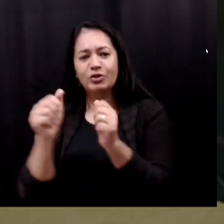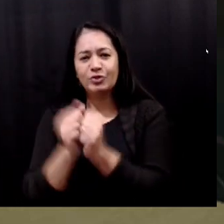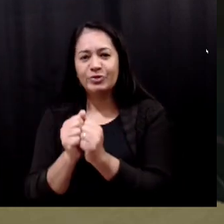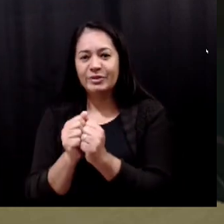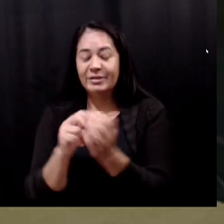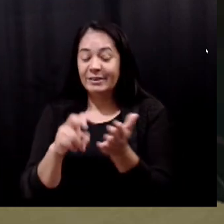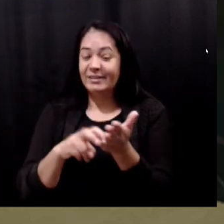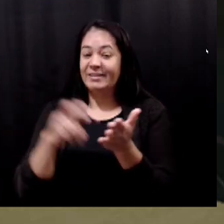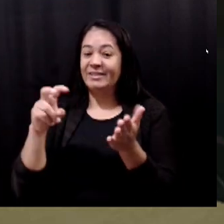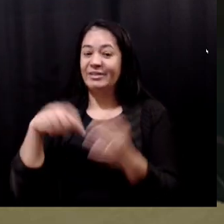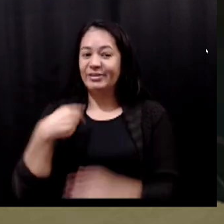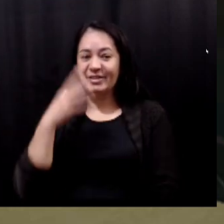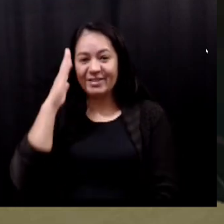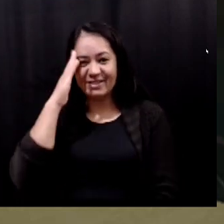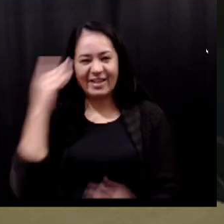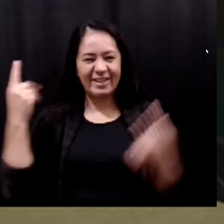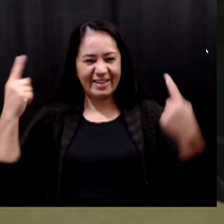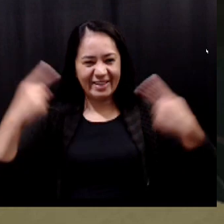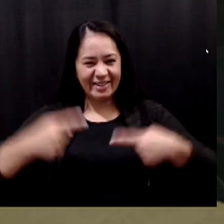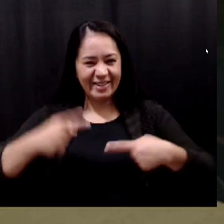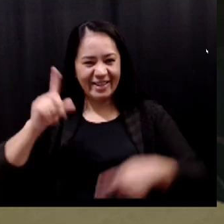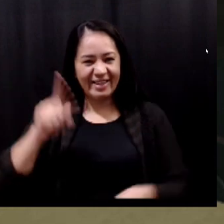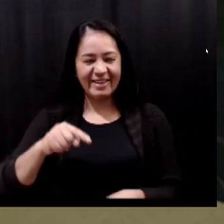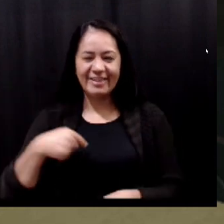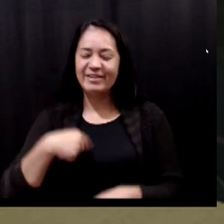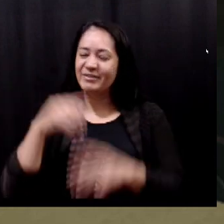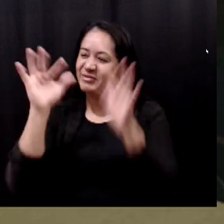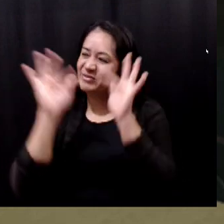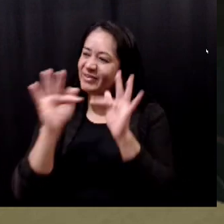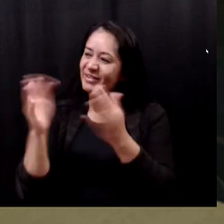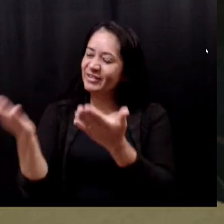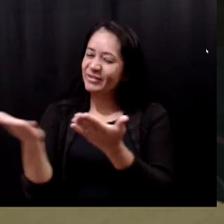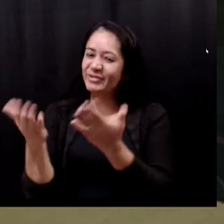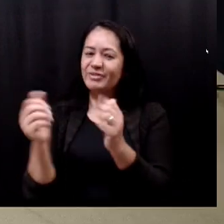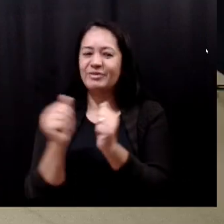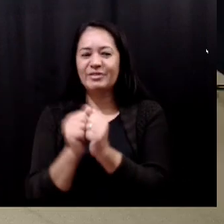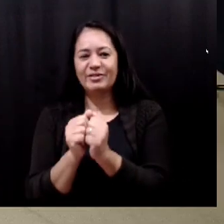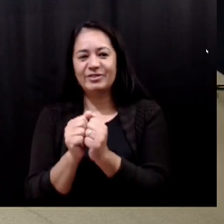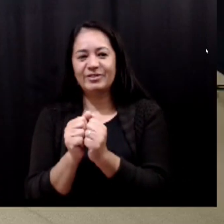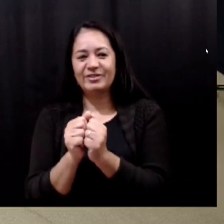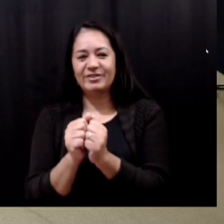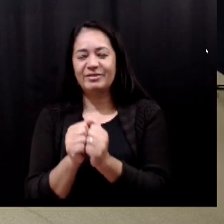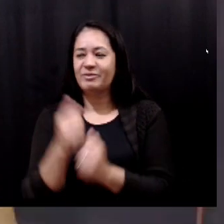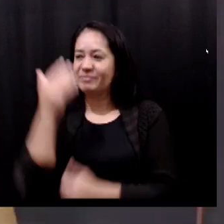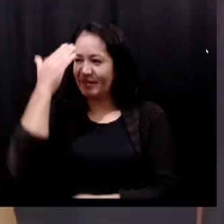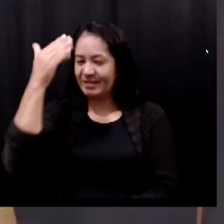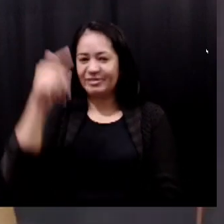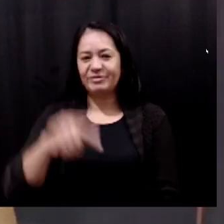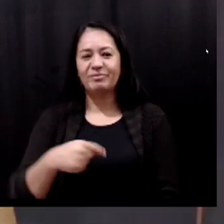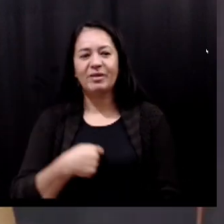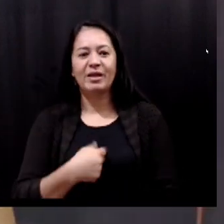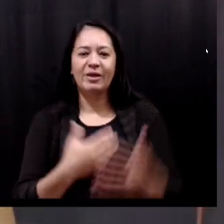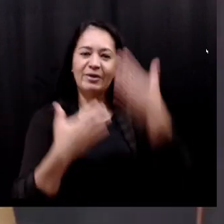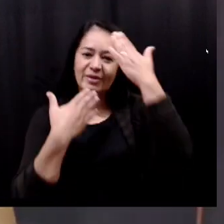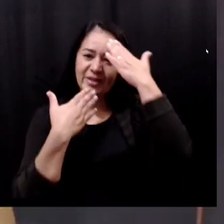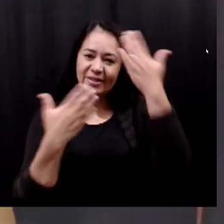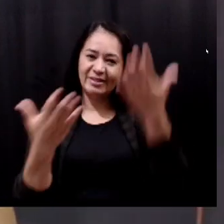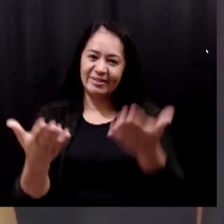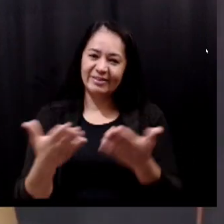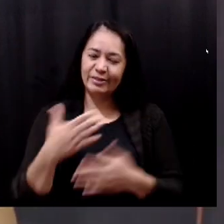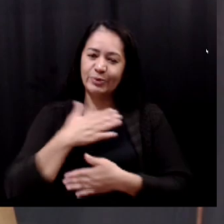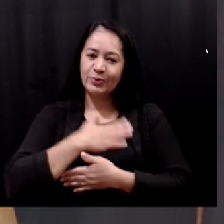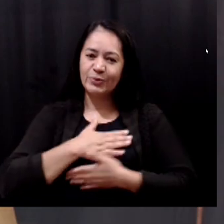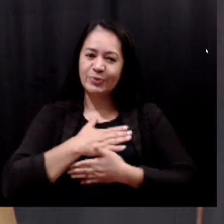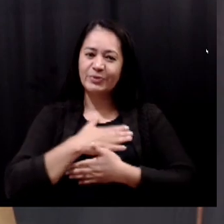é desafiador, né? E eu fico feliz que vocês estão aqui com a gente, então obrigada mais uma vez. Obrigada também pelo convite, muito gostoso estar aqui com